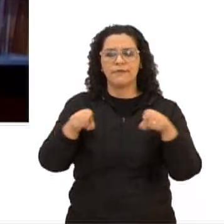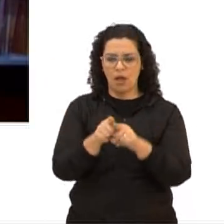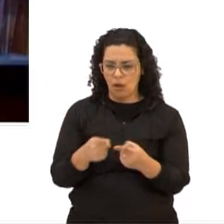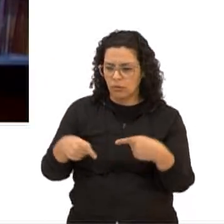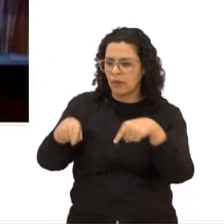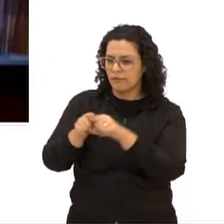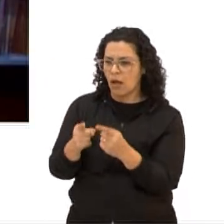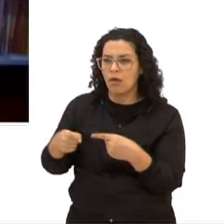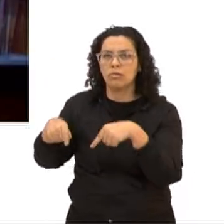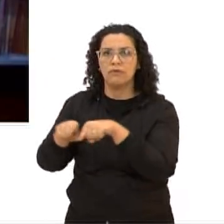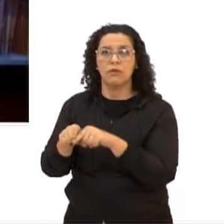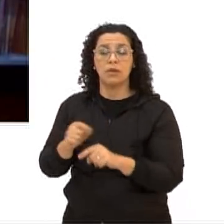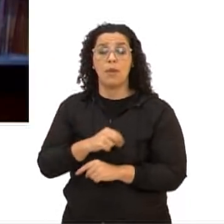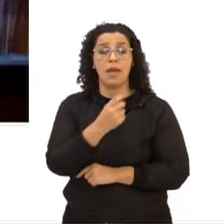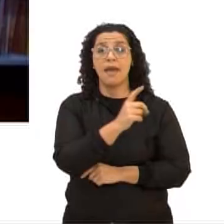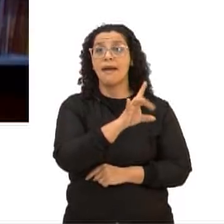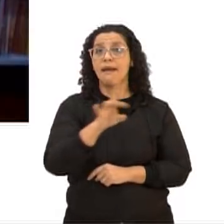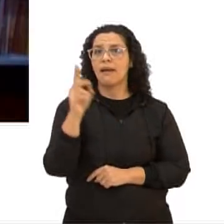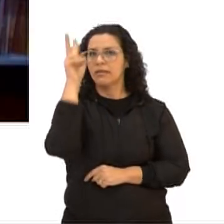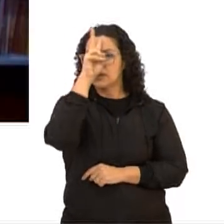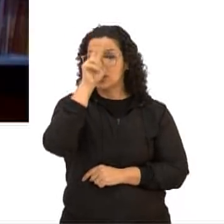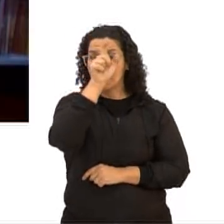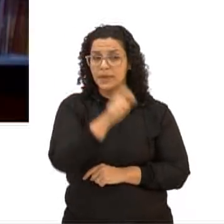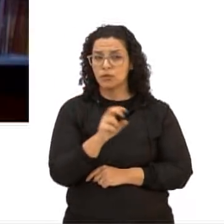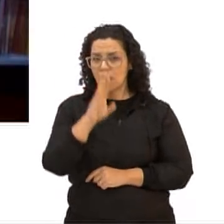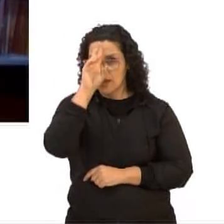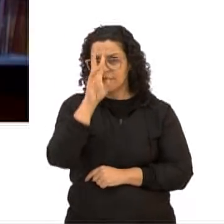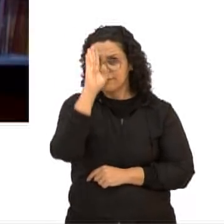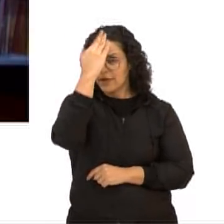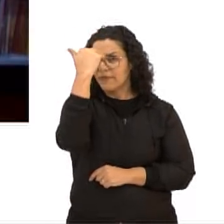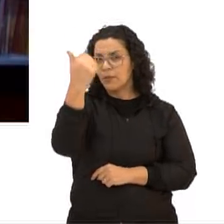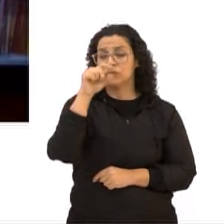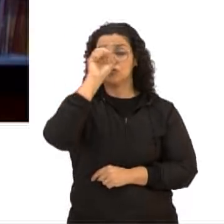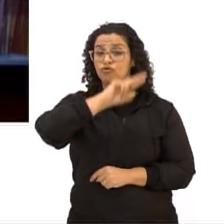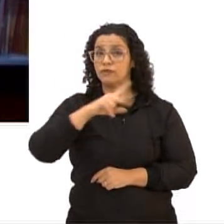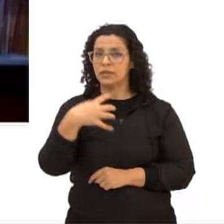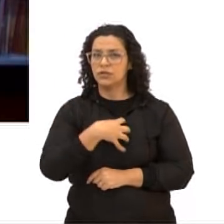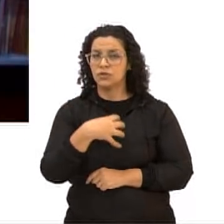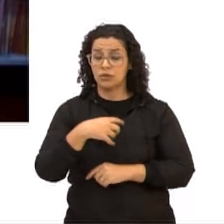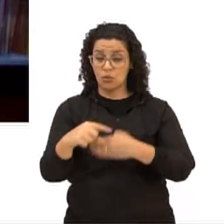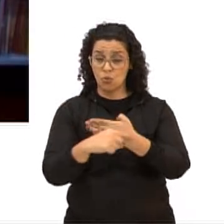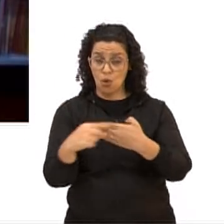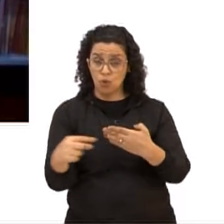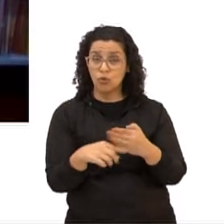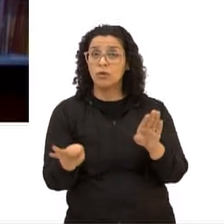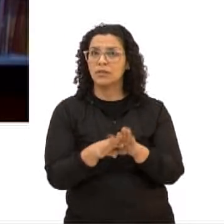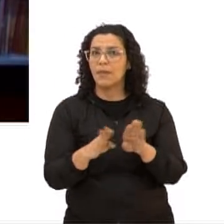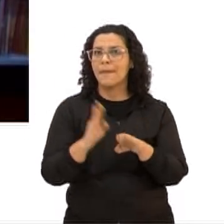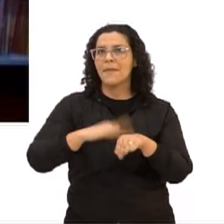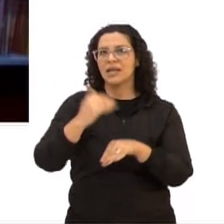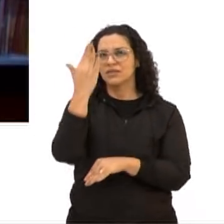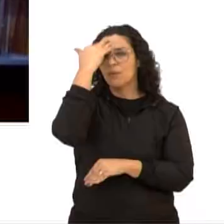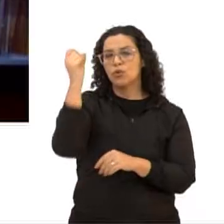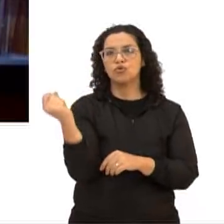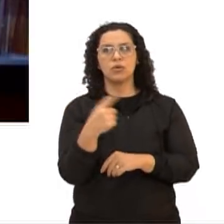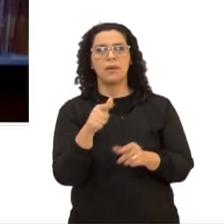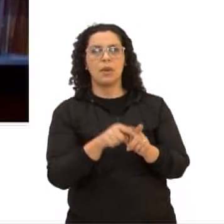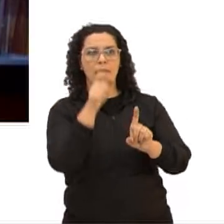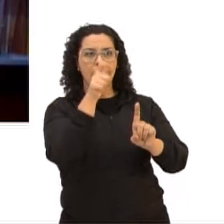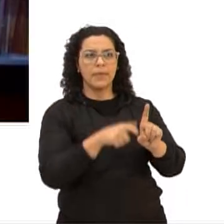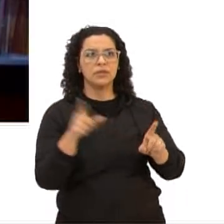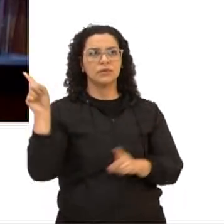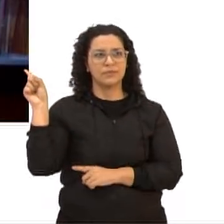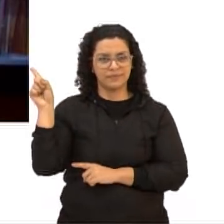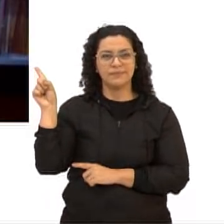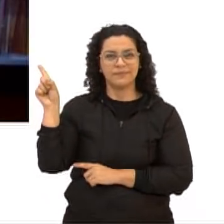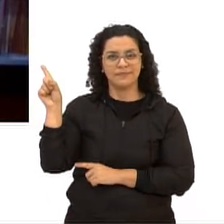cada história tem um personagem diferente e acaba que, no geral, né, o autor se torna mais famoso que o personagem, como é o caso aqui do